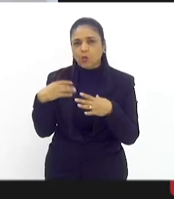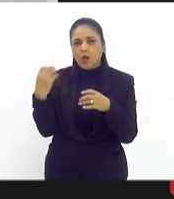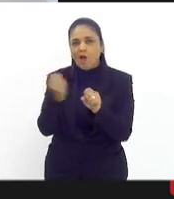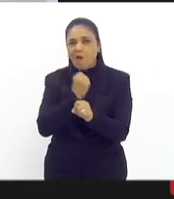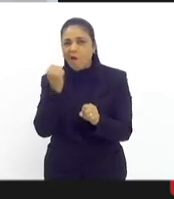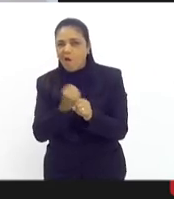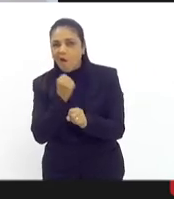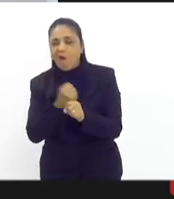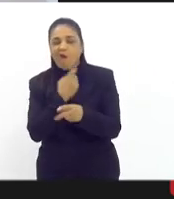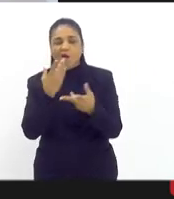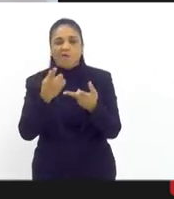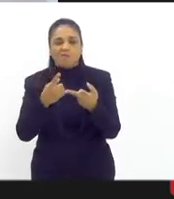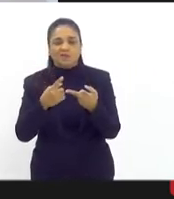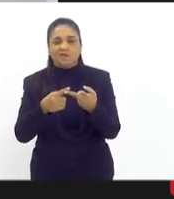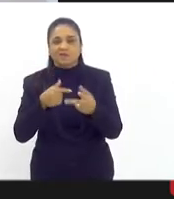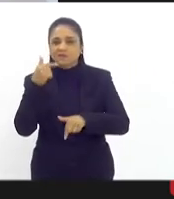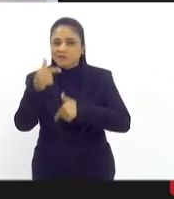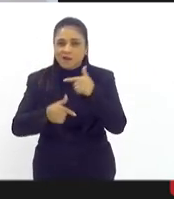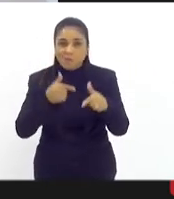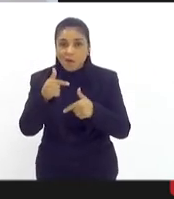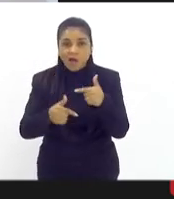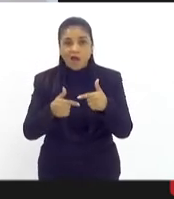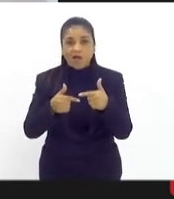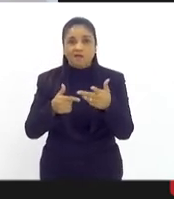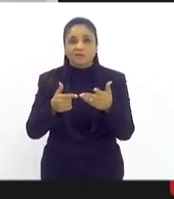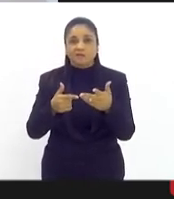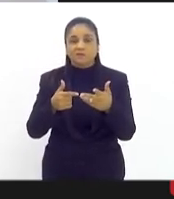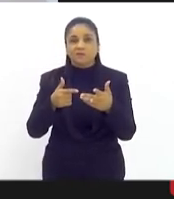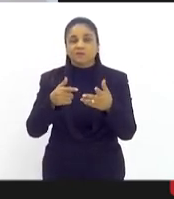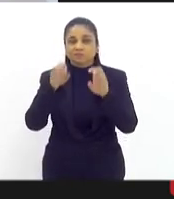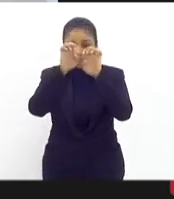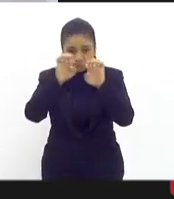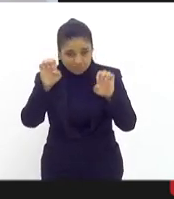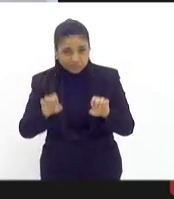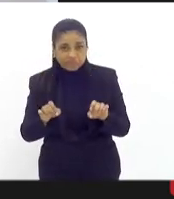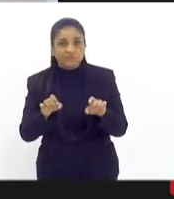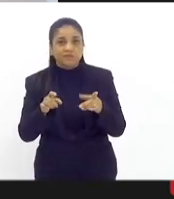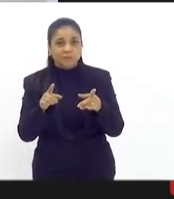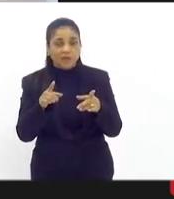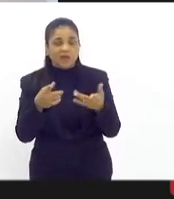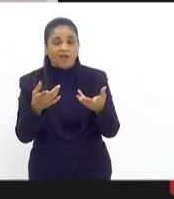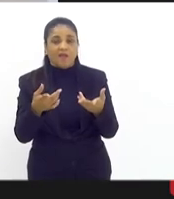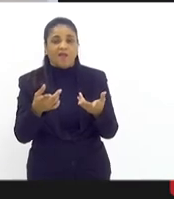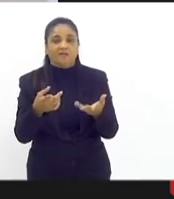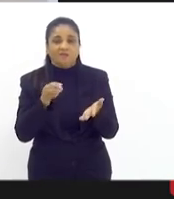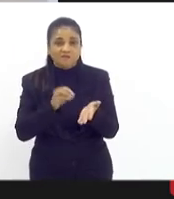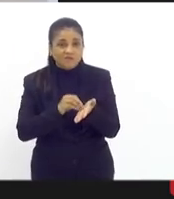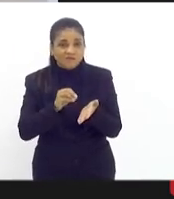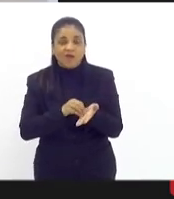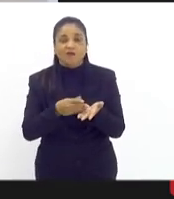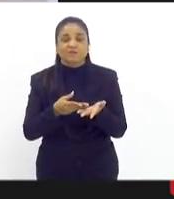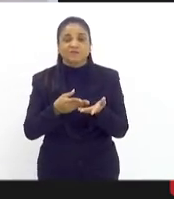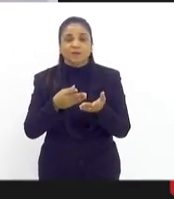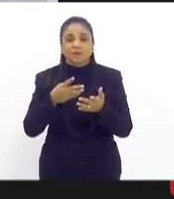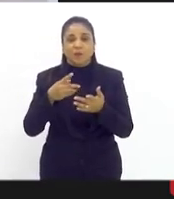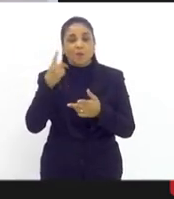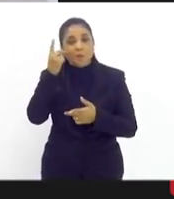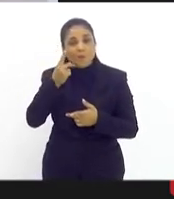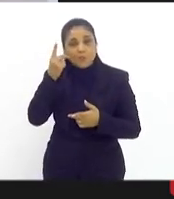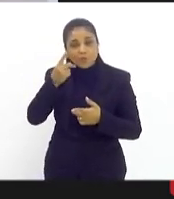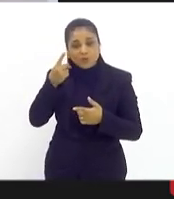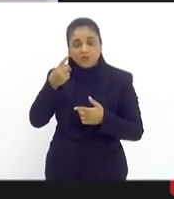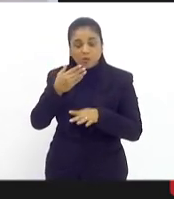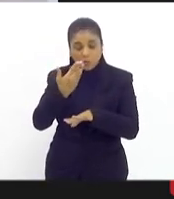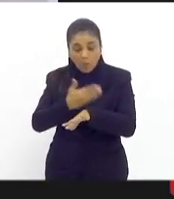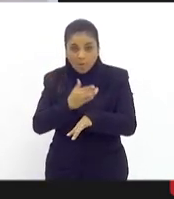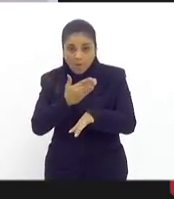serviço prestado para a escola, quanto de infraestrutura mesmo, predial, enfim. E aí, para que a gente coloque certas políticas em práticas na